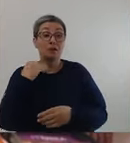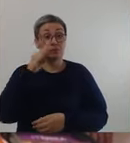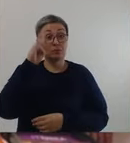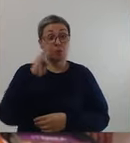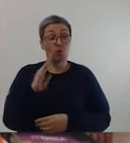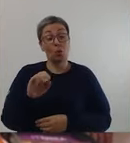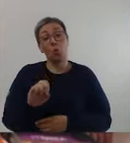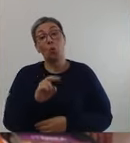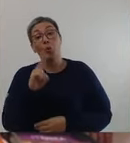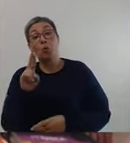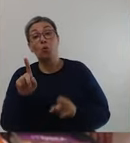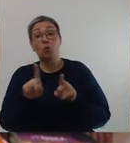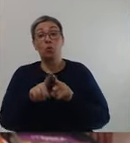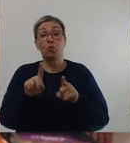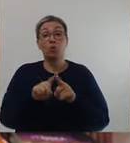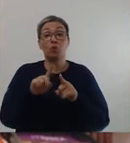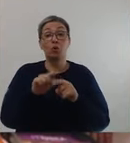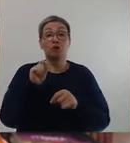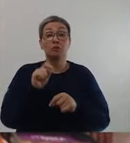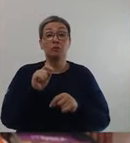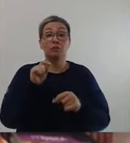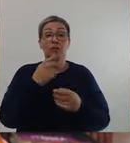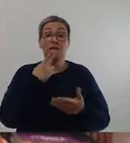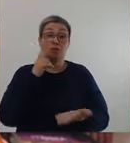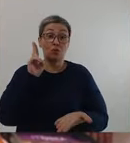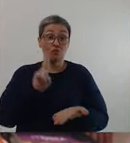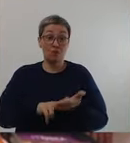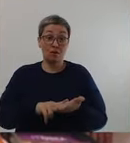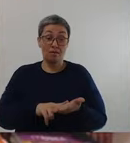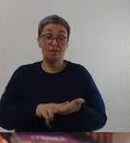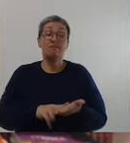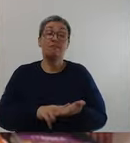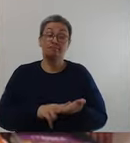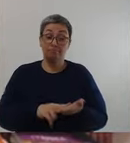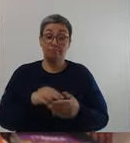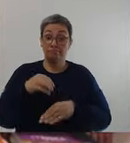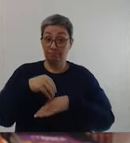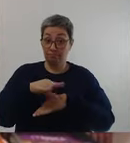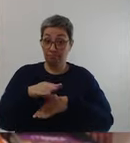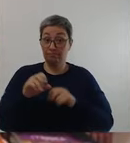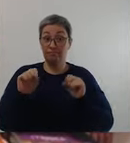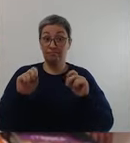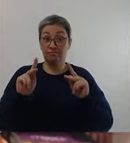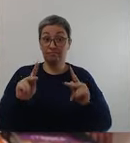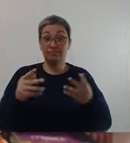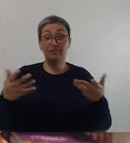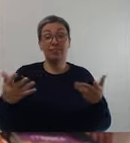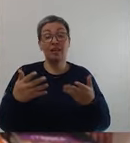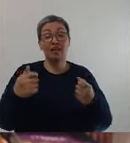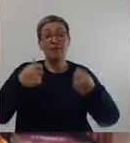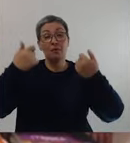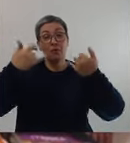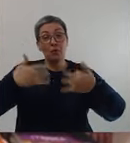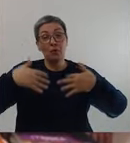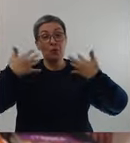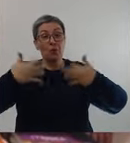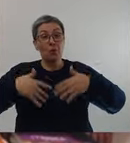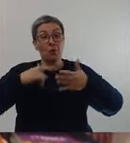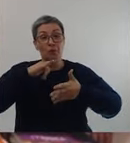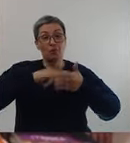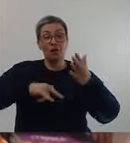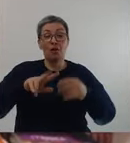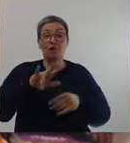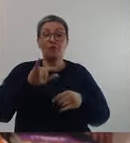do Brasil ou também dos Correios, tá? Fica a dica aí, ok? Bom, falamos bastante